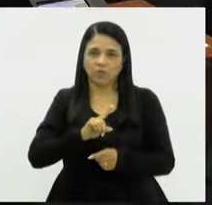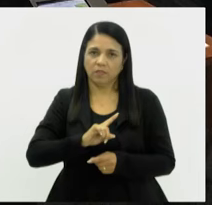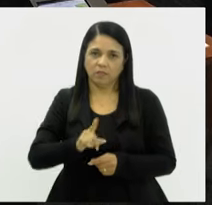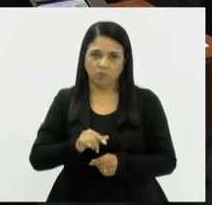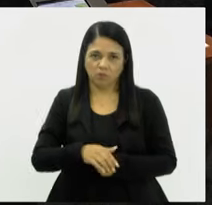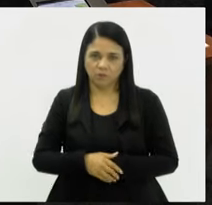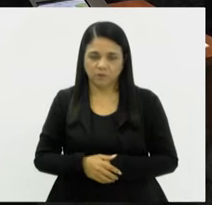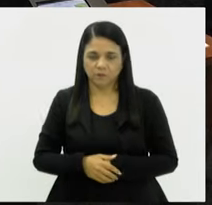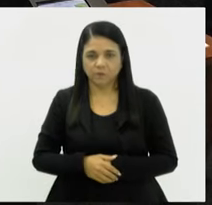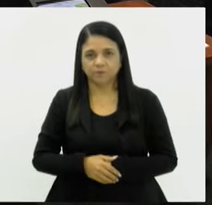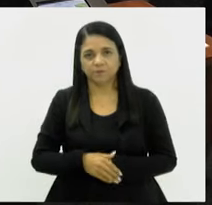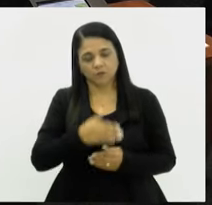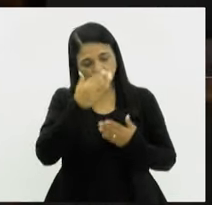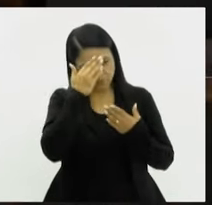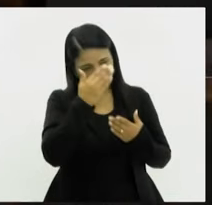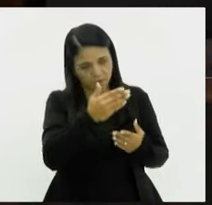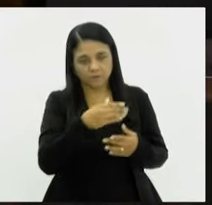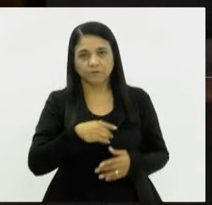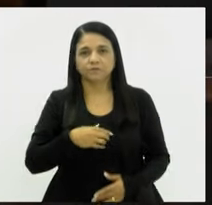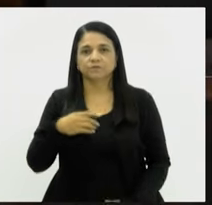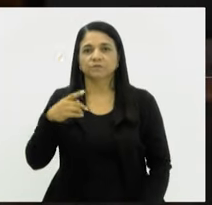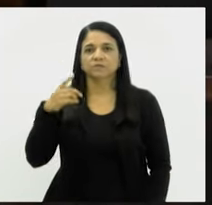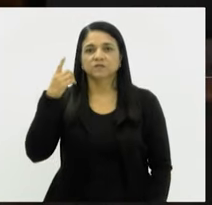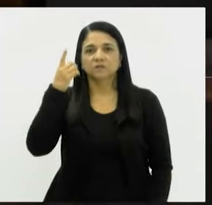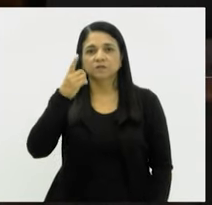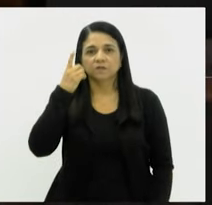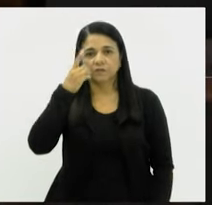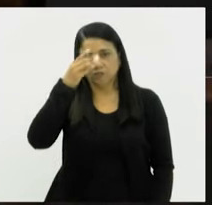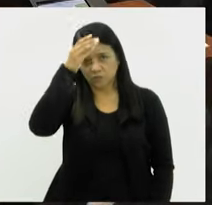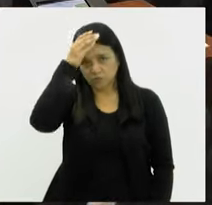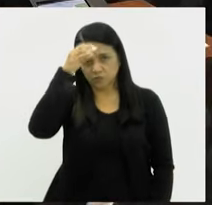Muito obrigada. Deputada Tia Ju.